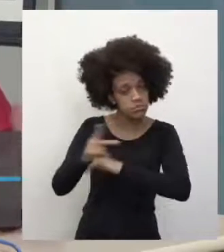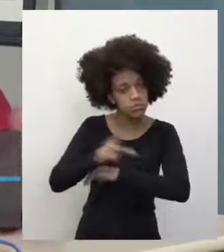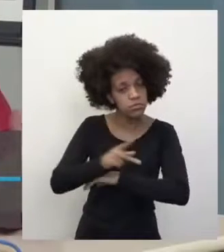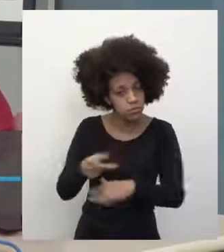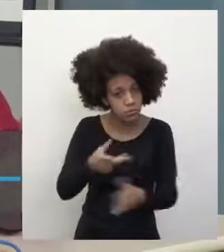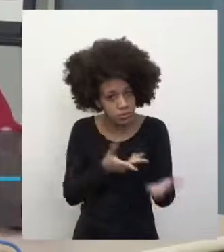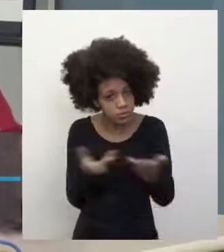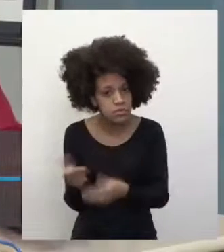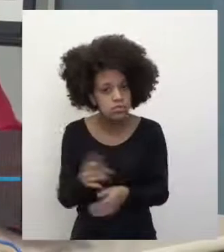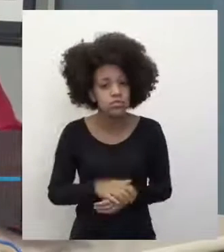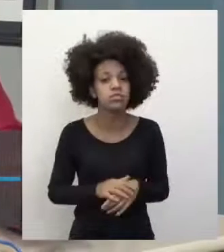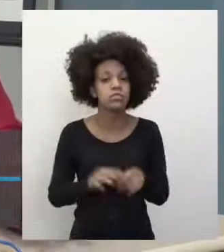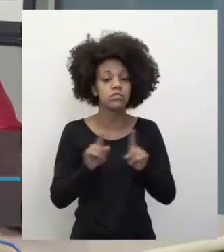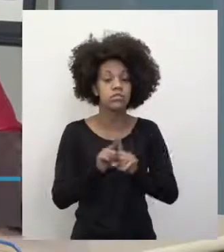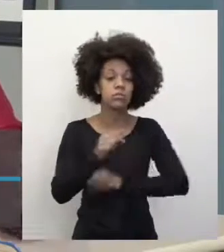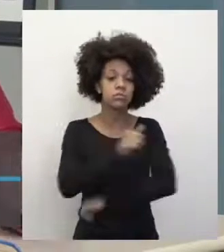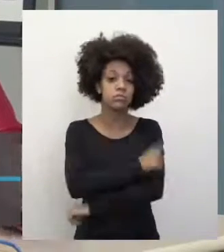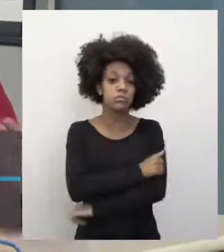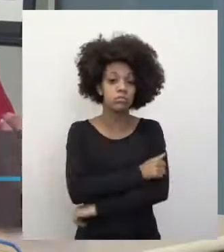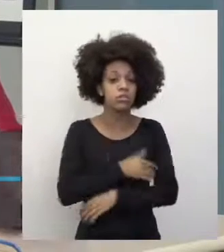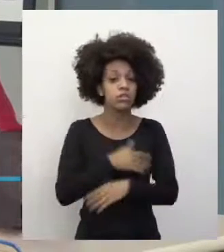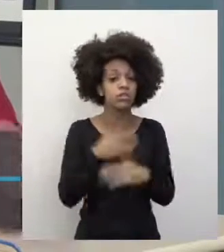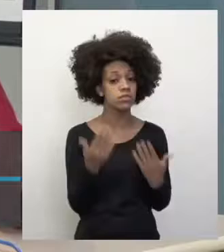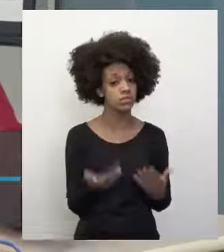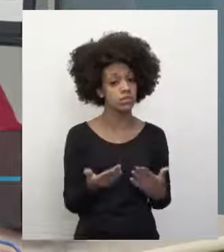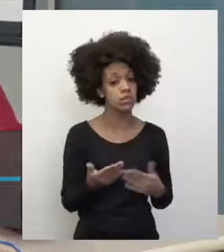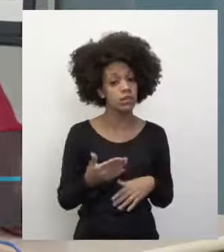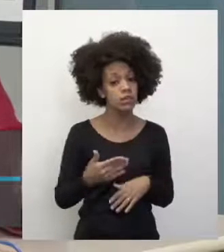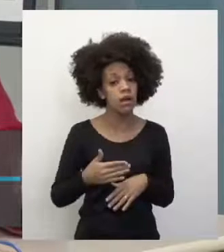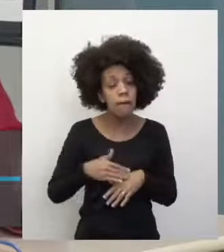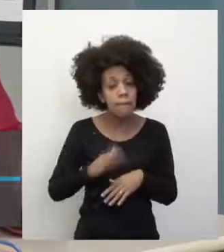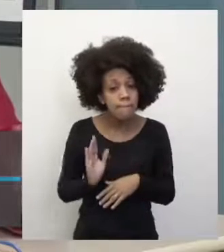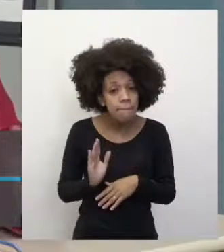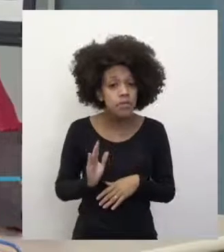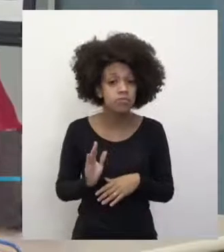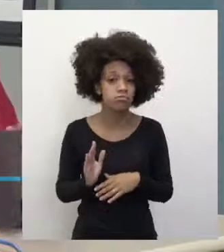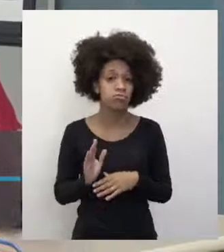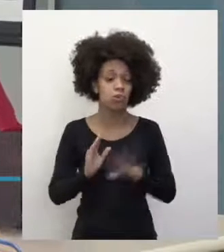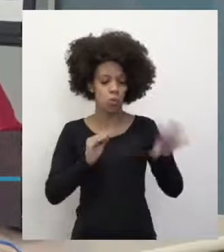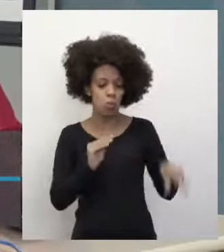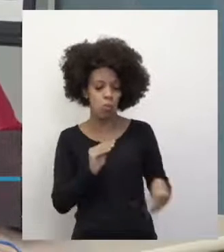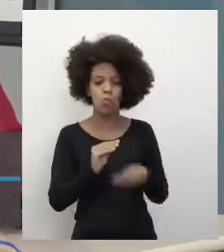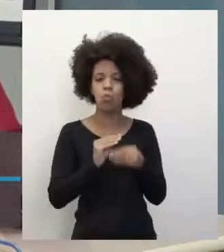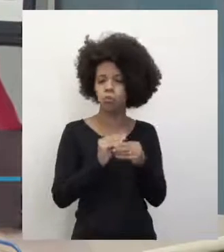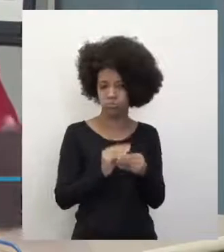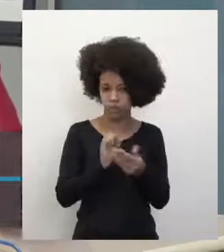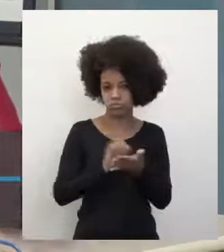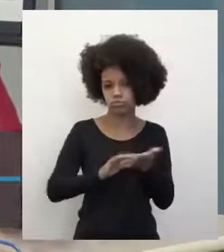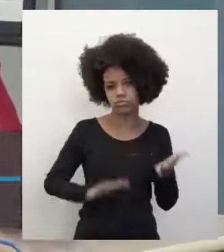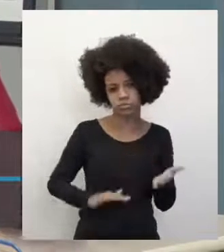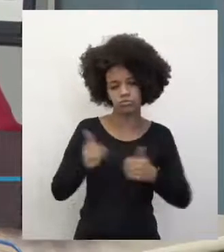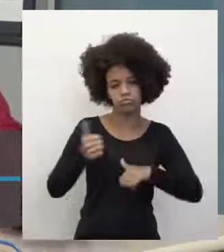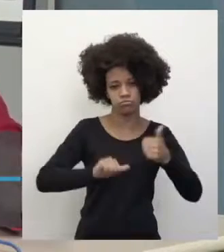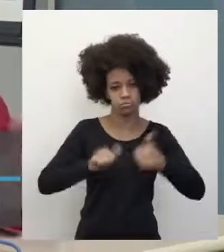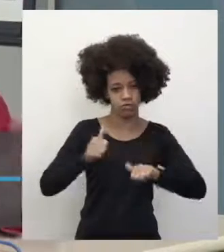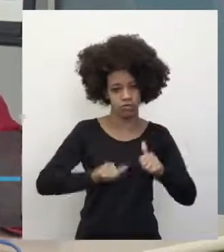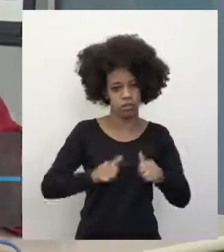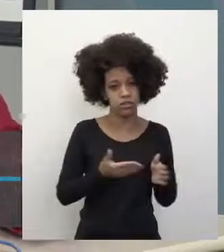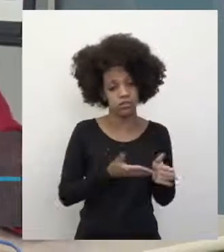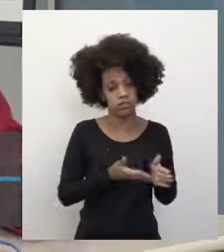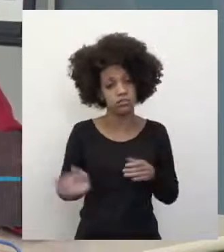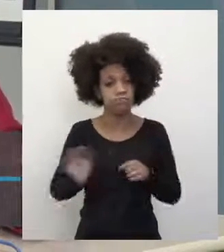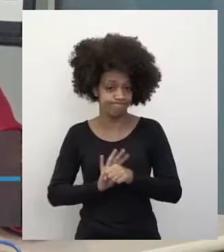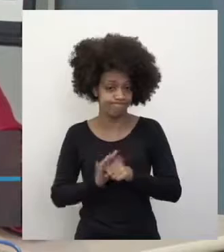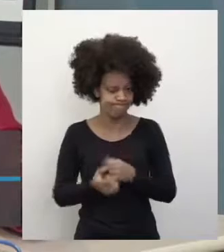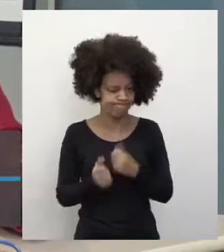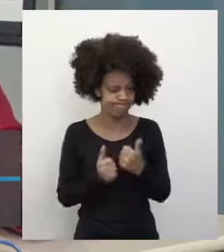seus professores, para os nossos colegas, que vai ser mais um subsídio, né? Vai ser mais um elemento aí de avaliação durante esse processo